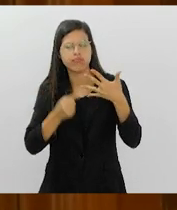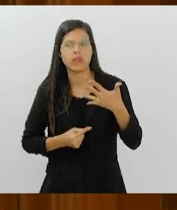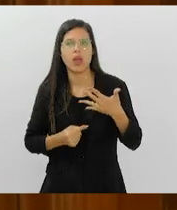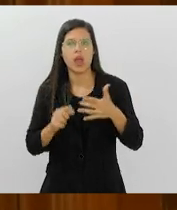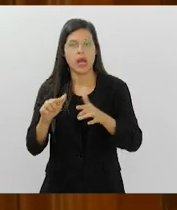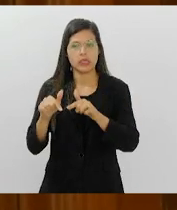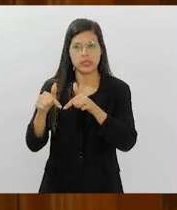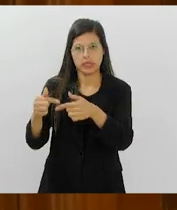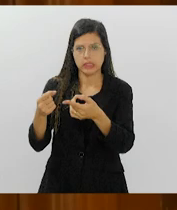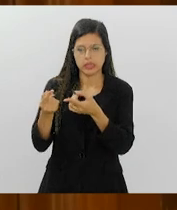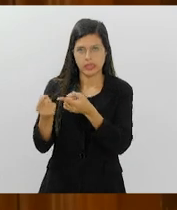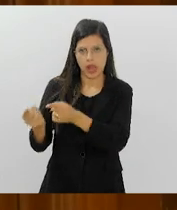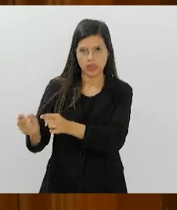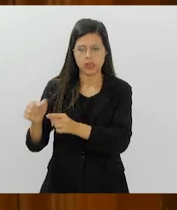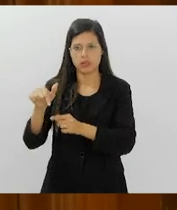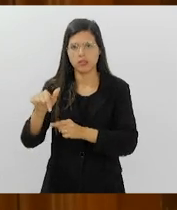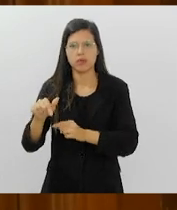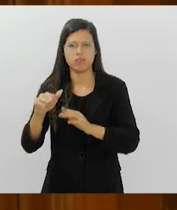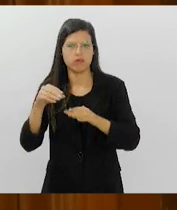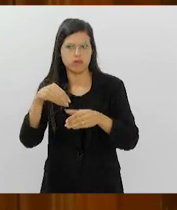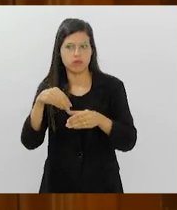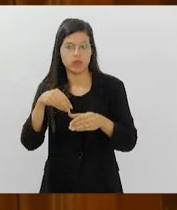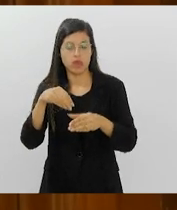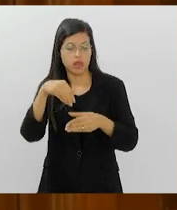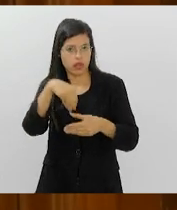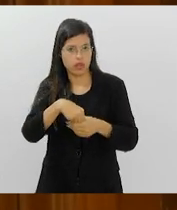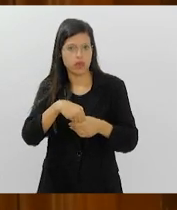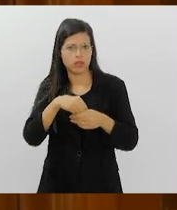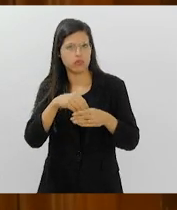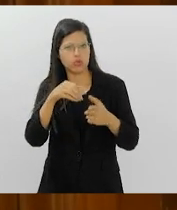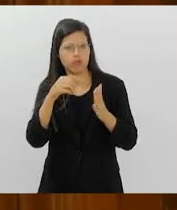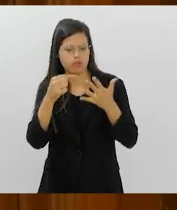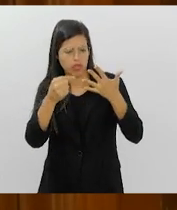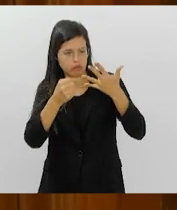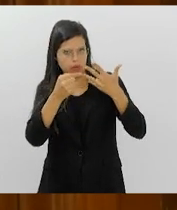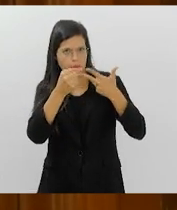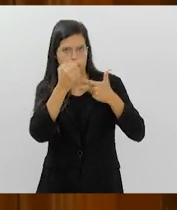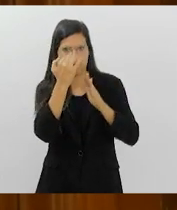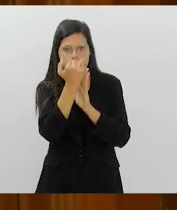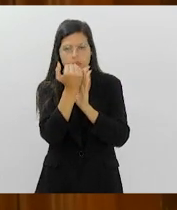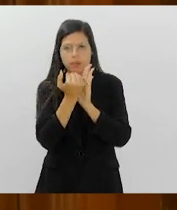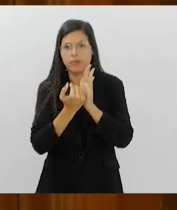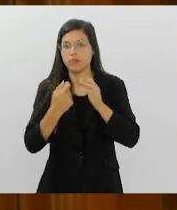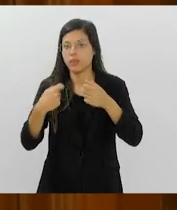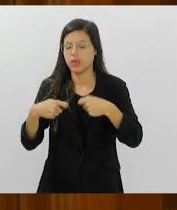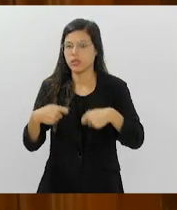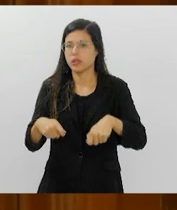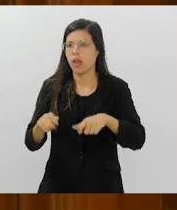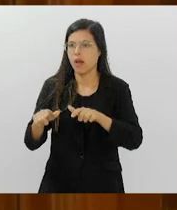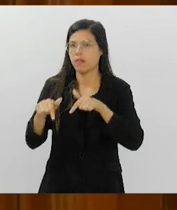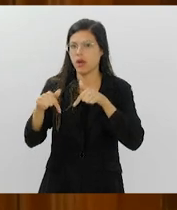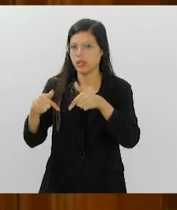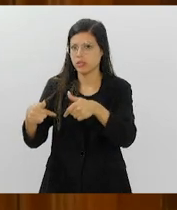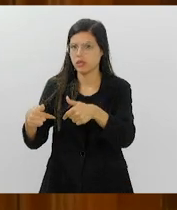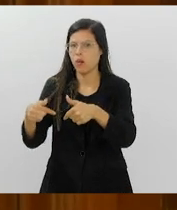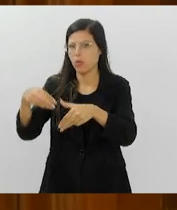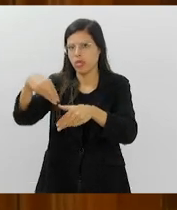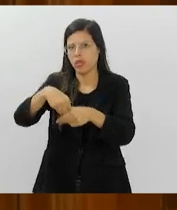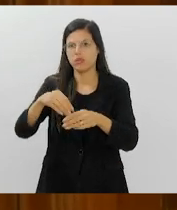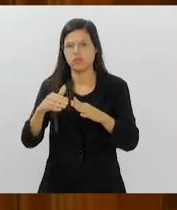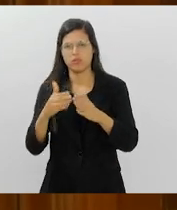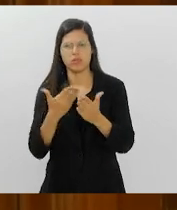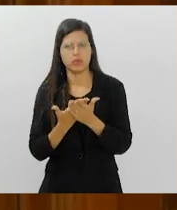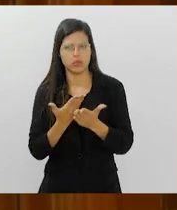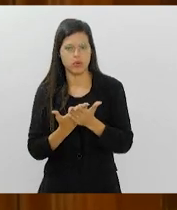ataques ativos, né? E dentro desse protocolo de ataques ativos tinha que ter um protocolo específico para ataque ativo no ambiente escolar.